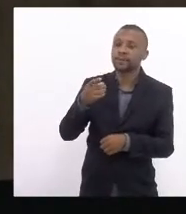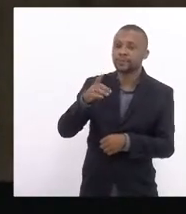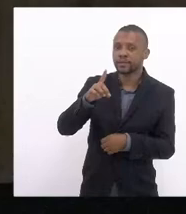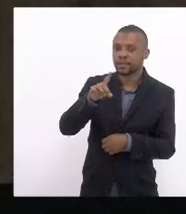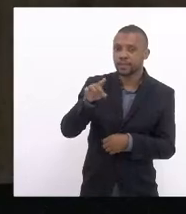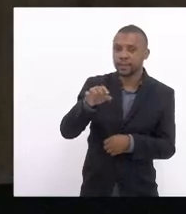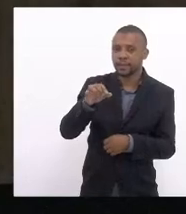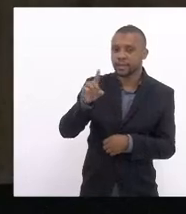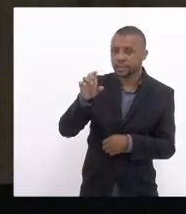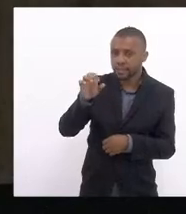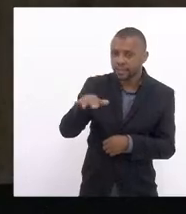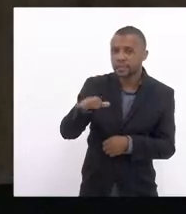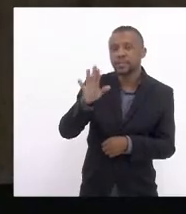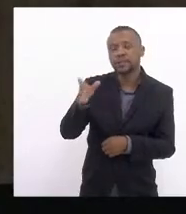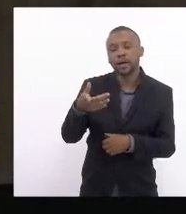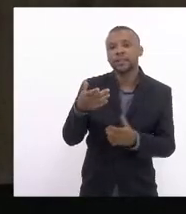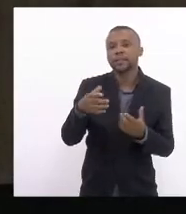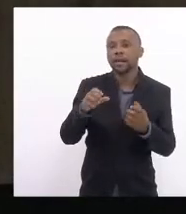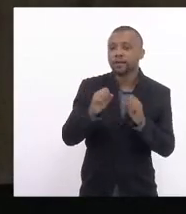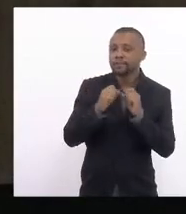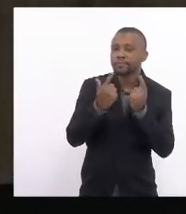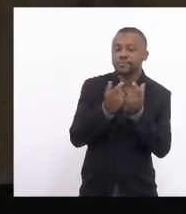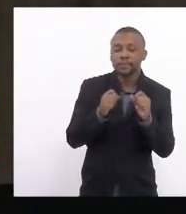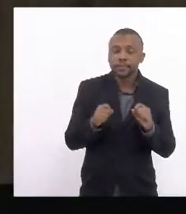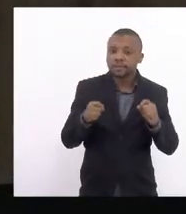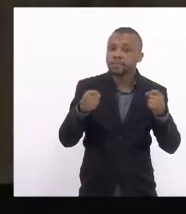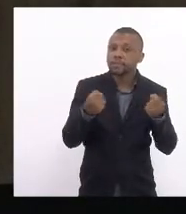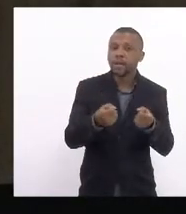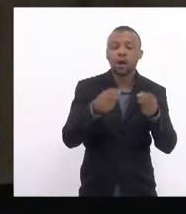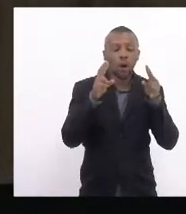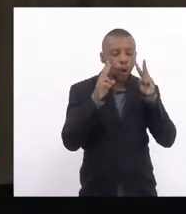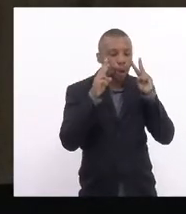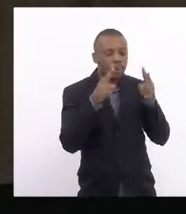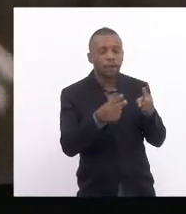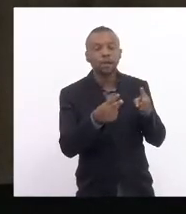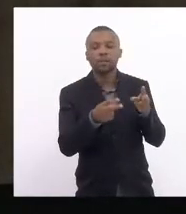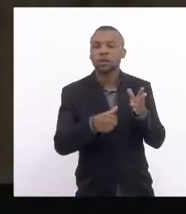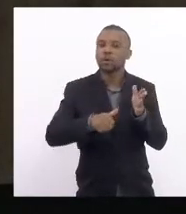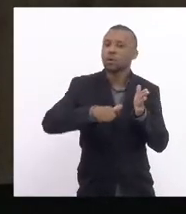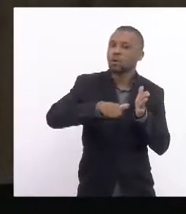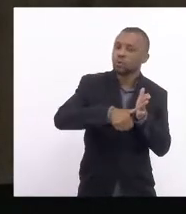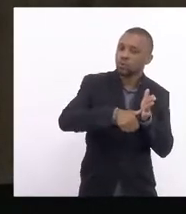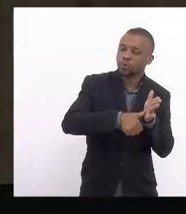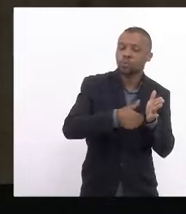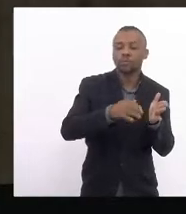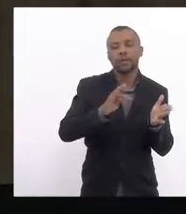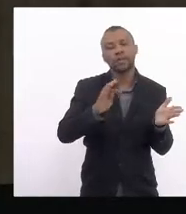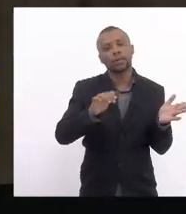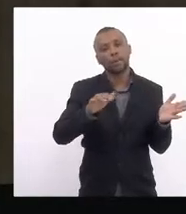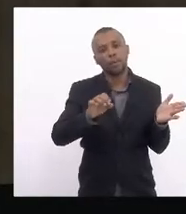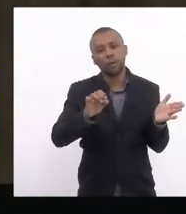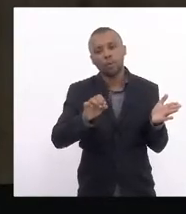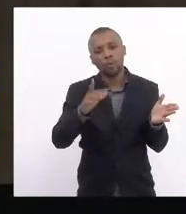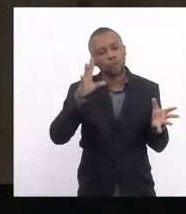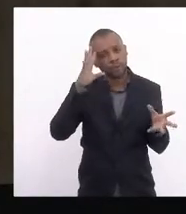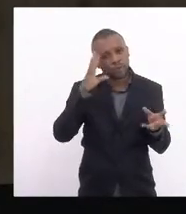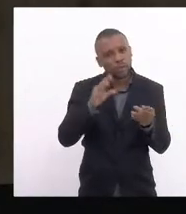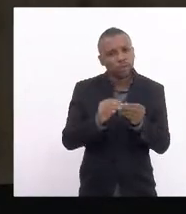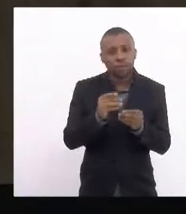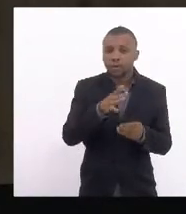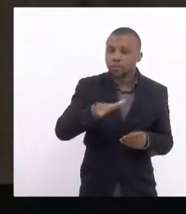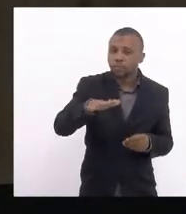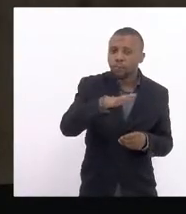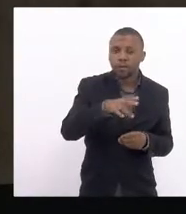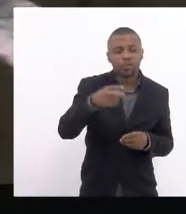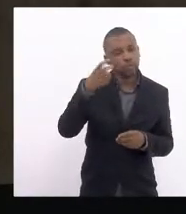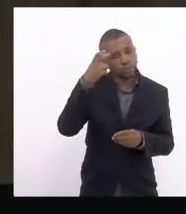bastante tempo, por defender o tombamento do Clube Tamoios, por entender que aquele pode ser um espaço cultural e de lazer para a população